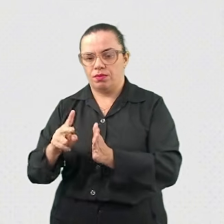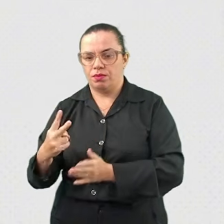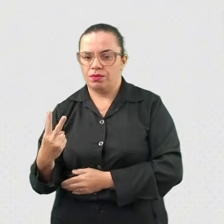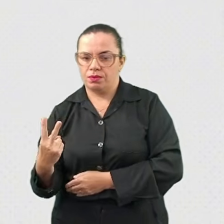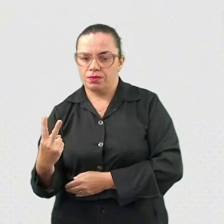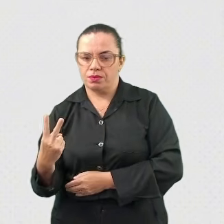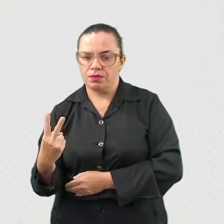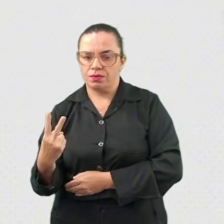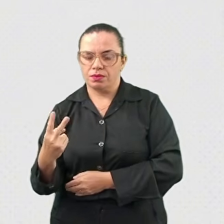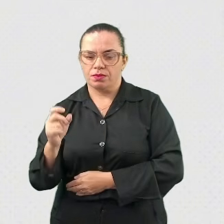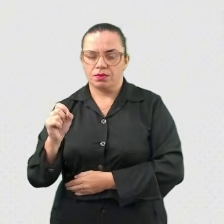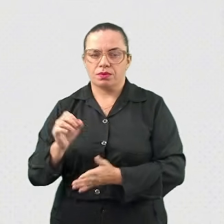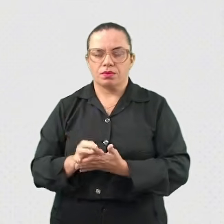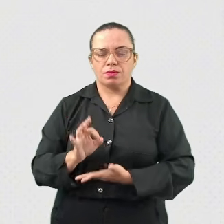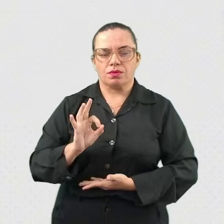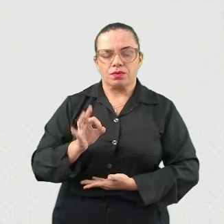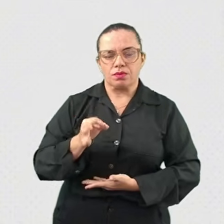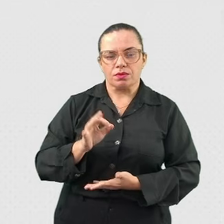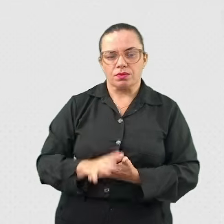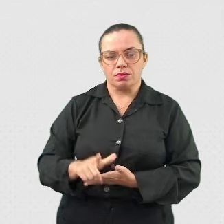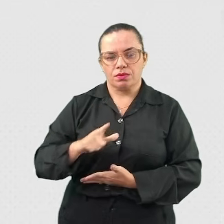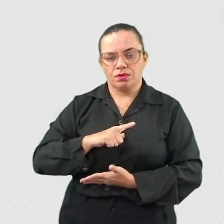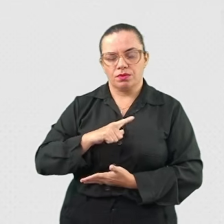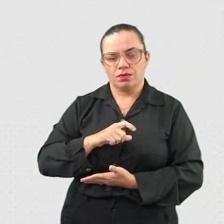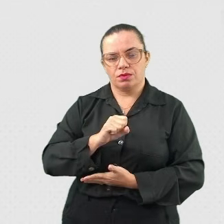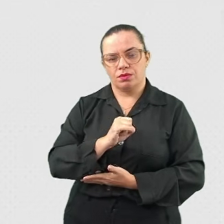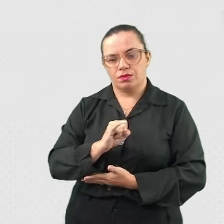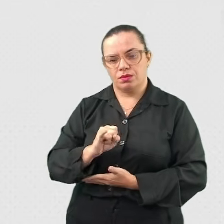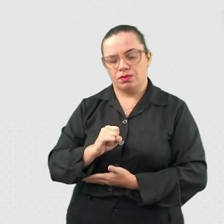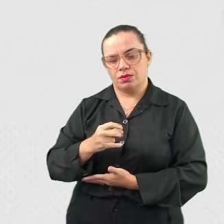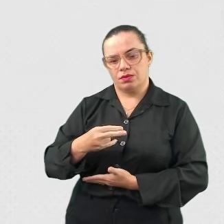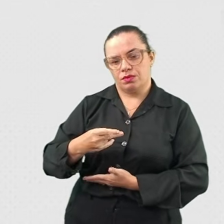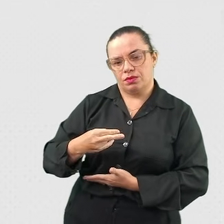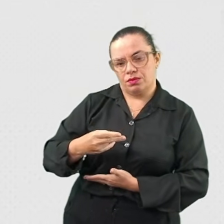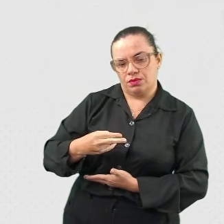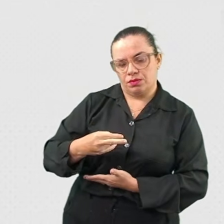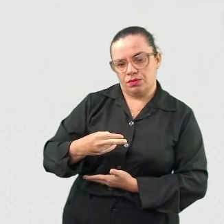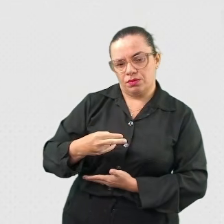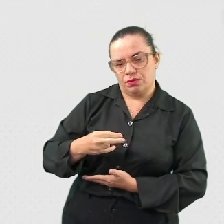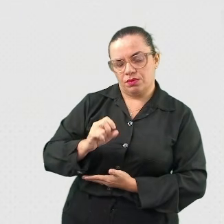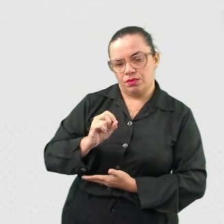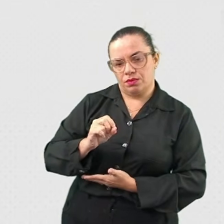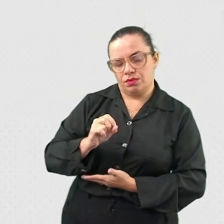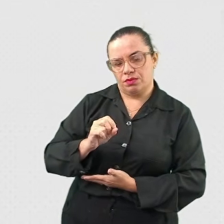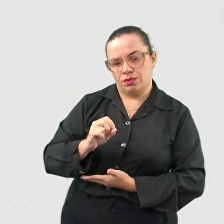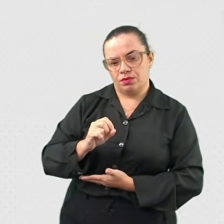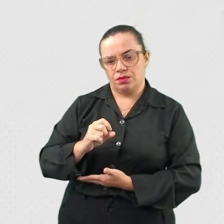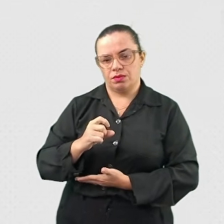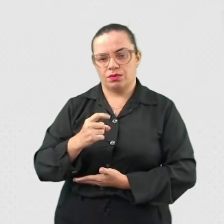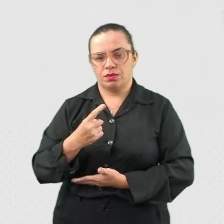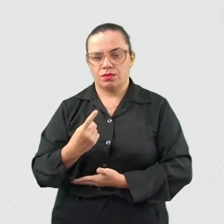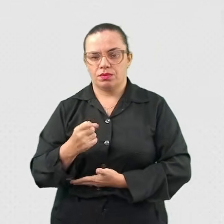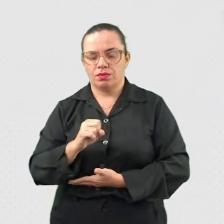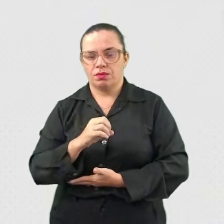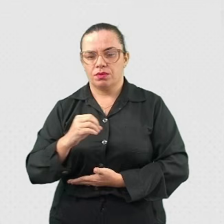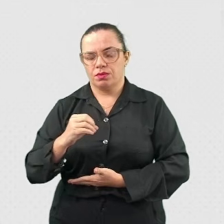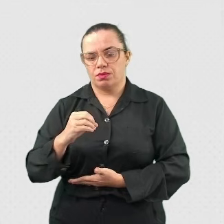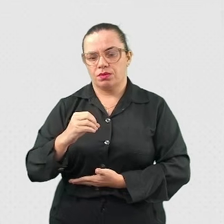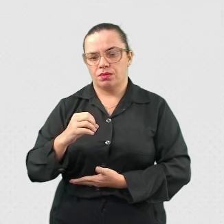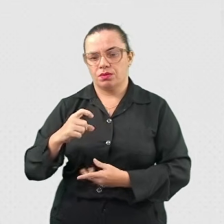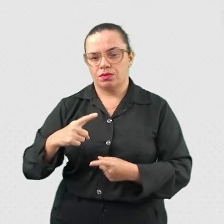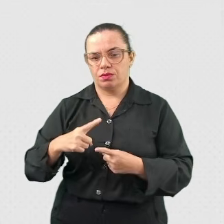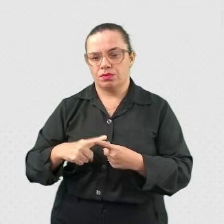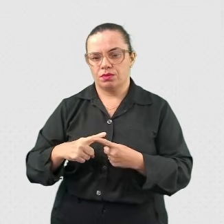2, certo? Então, você vai ter que a soma dos ângulos internos é igual a 180 graus,